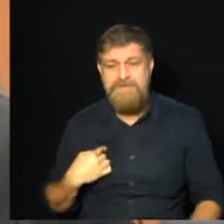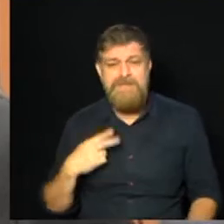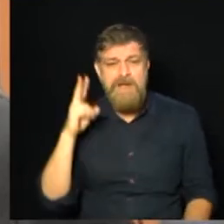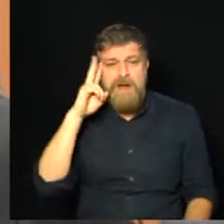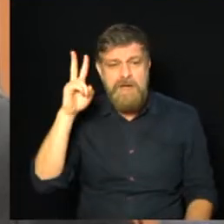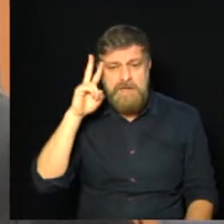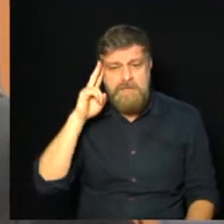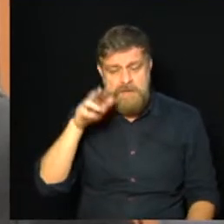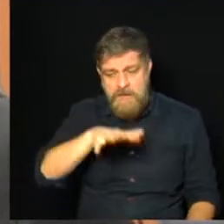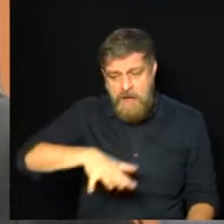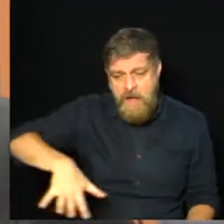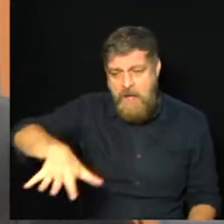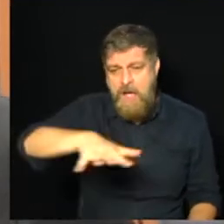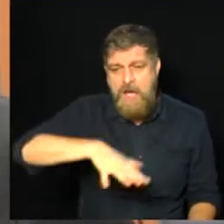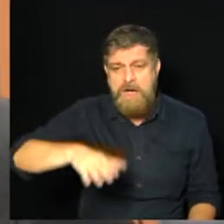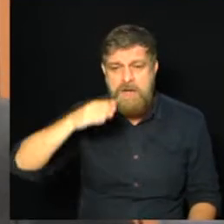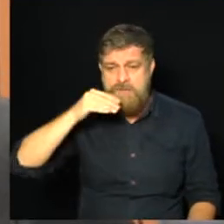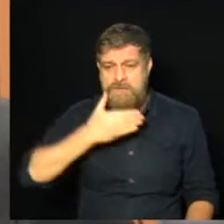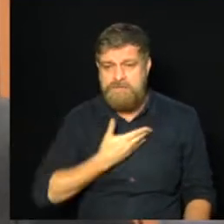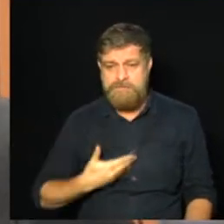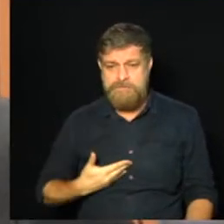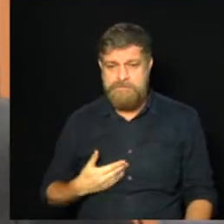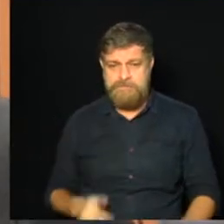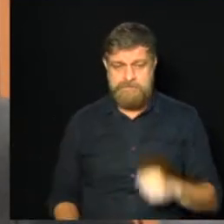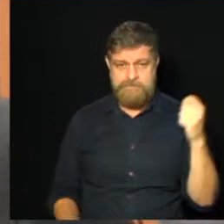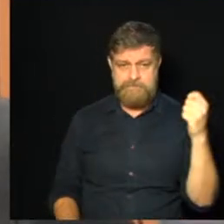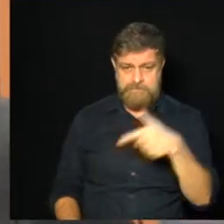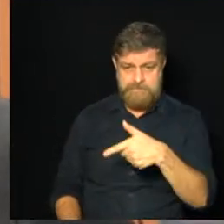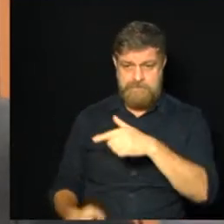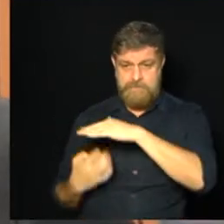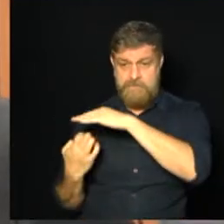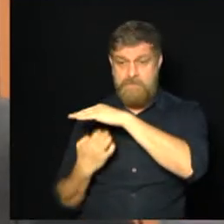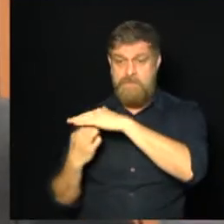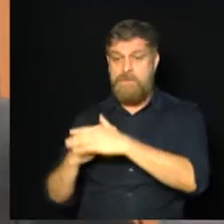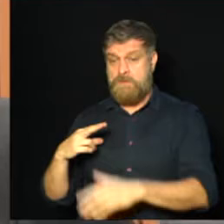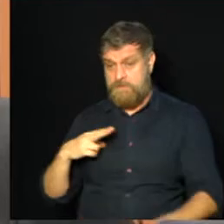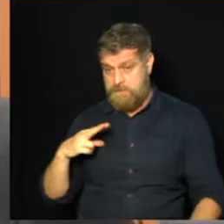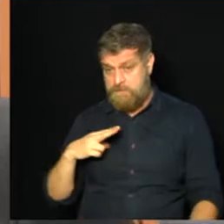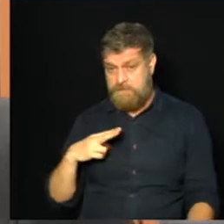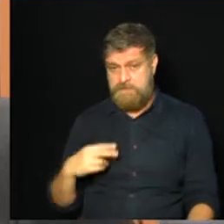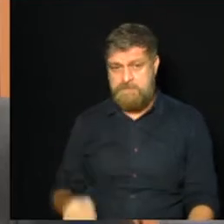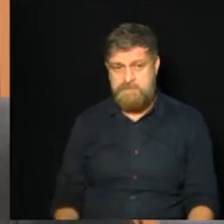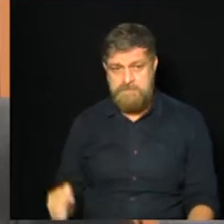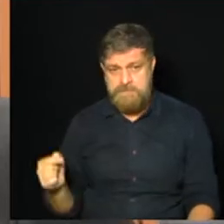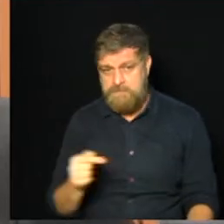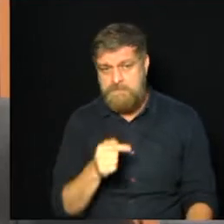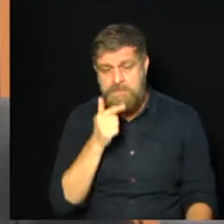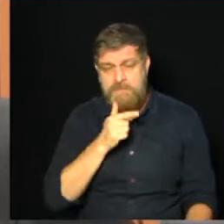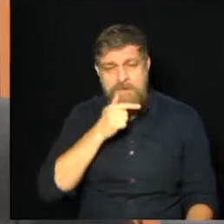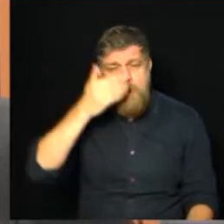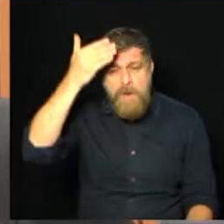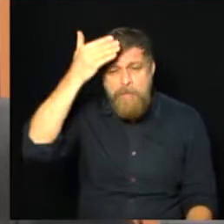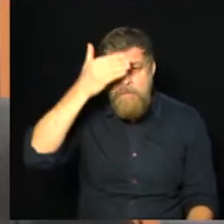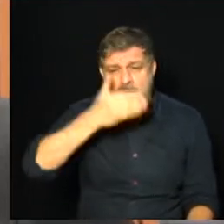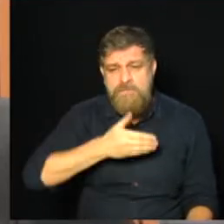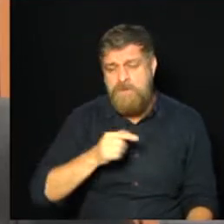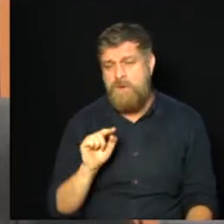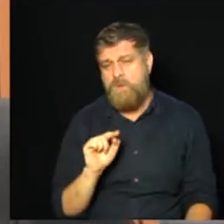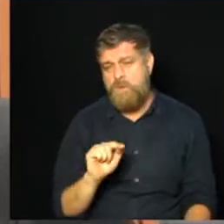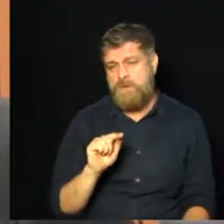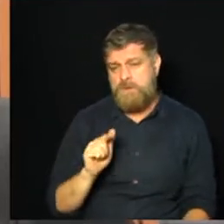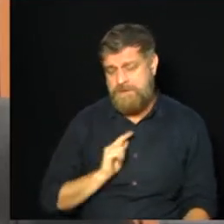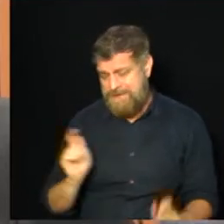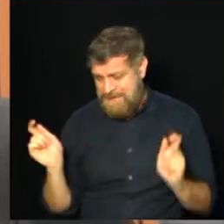de mercado do funcionário público seja maior que o da iniciativa privada. Então, ele consegue provar que ele consegue alocar